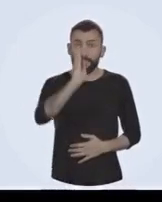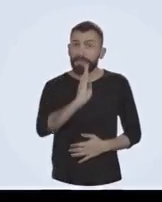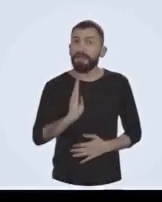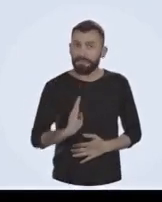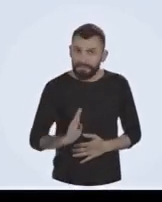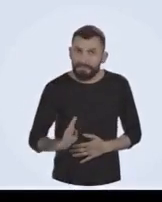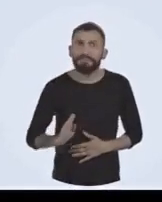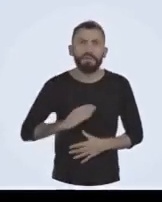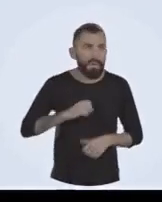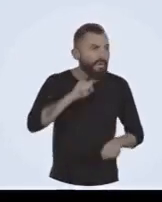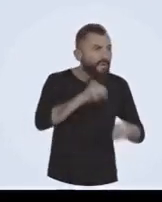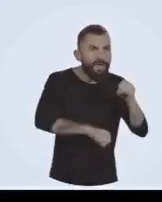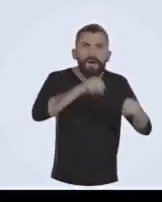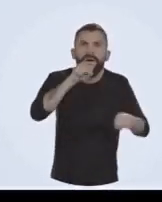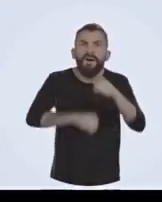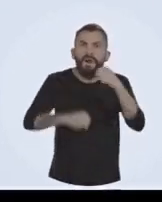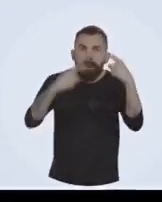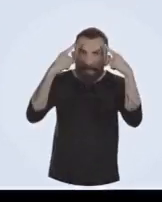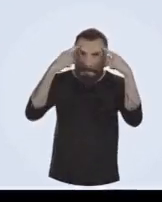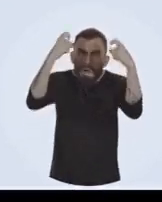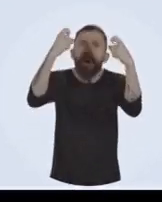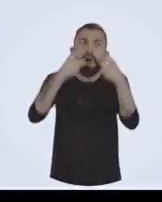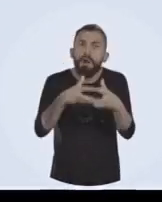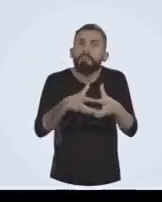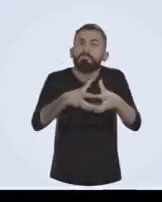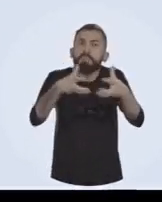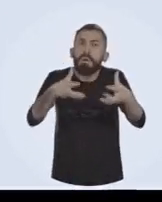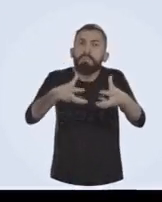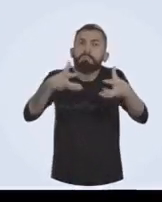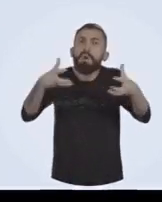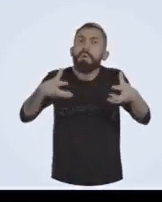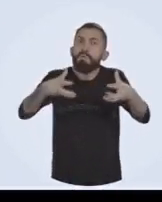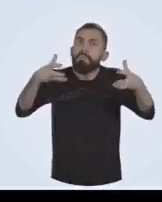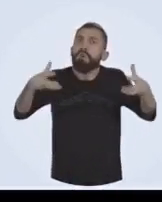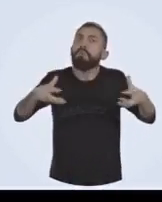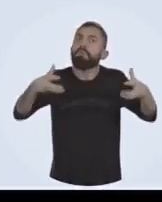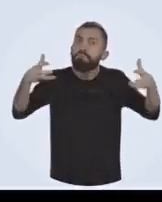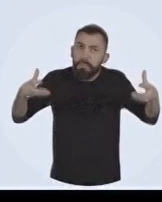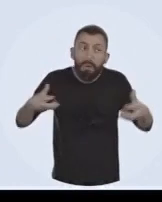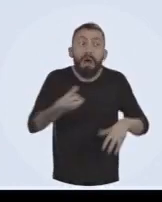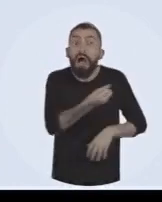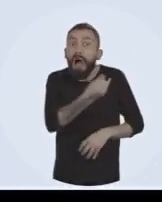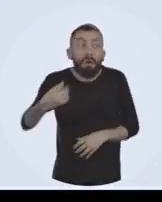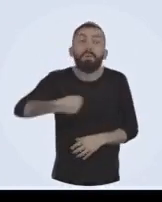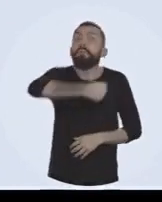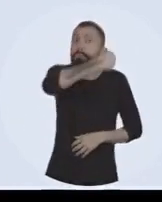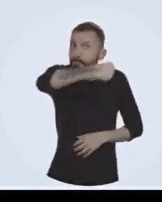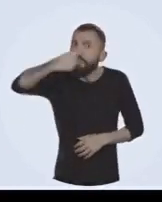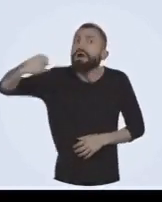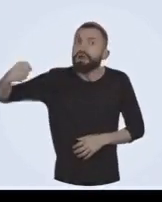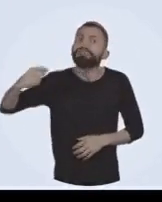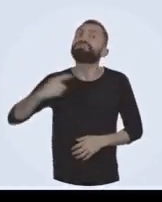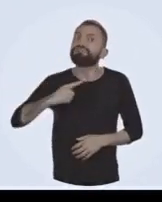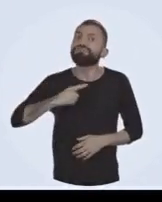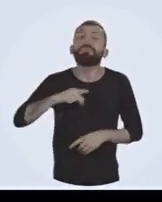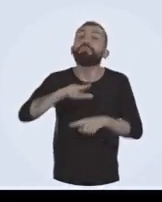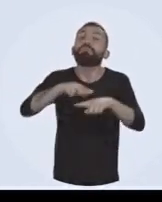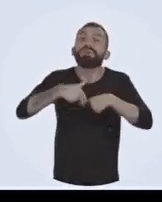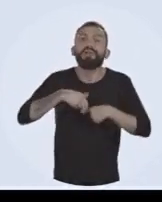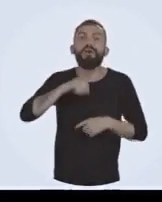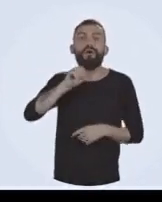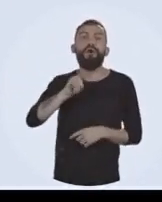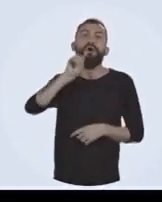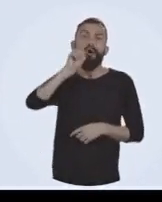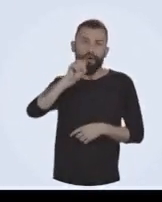Uma onda de violência tomou conta do Brasil. Nos últimos dias, multiplicaram-se os ataques e até assassinatos motivados pelo ódio